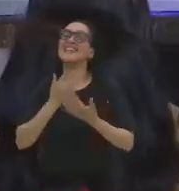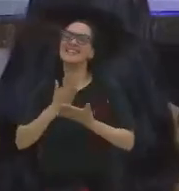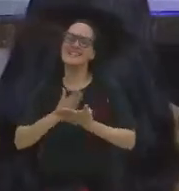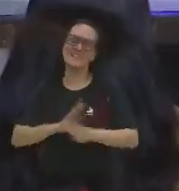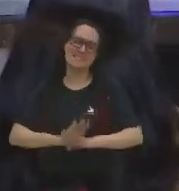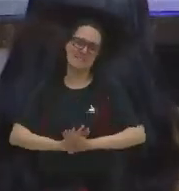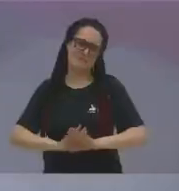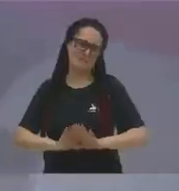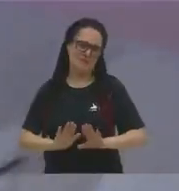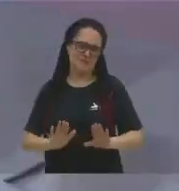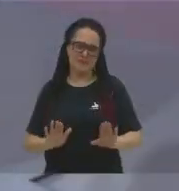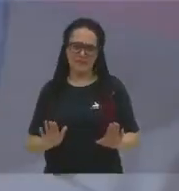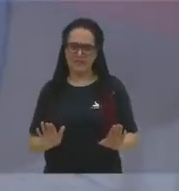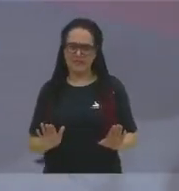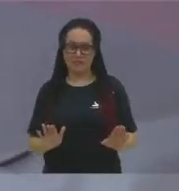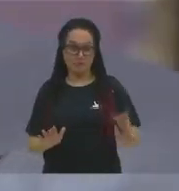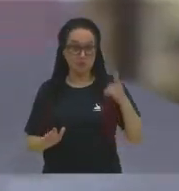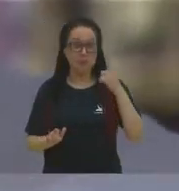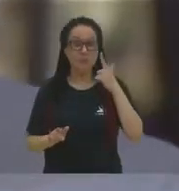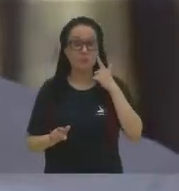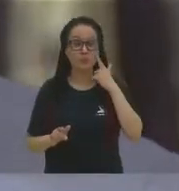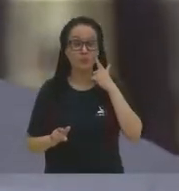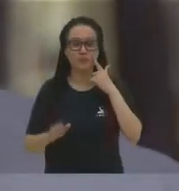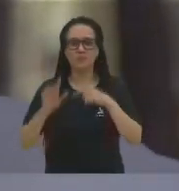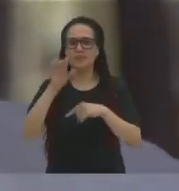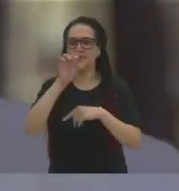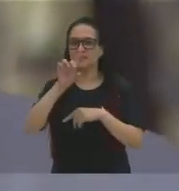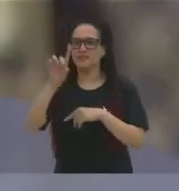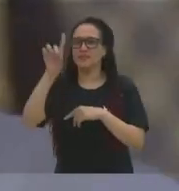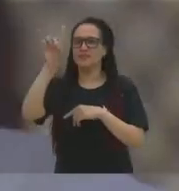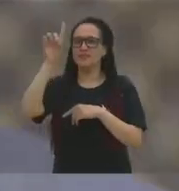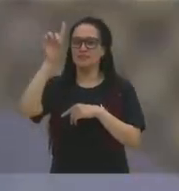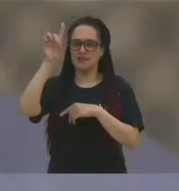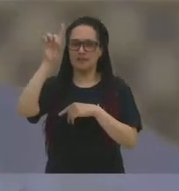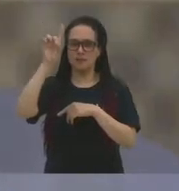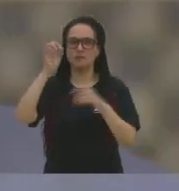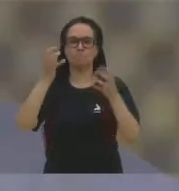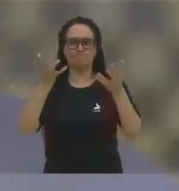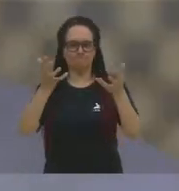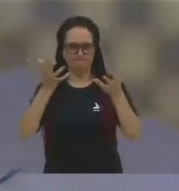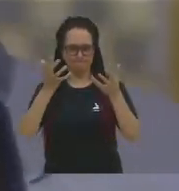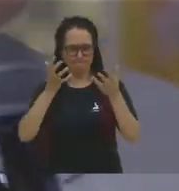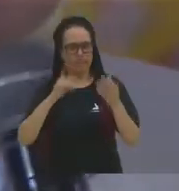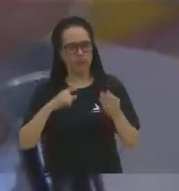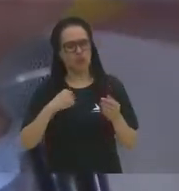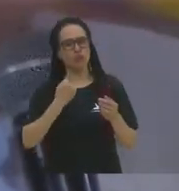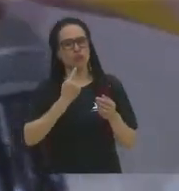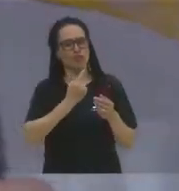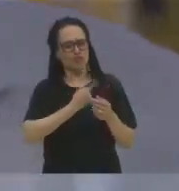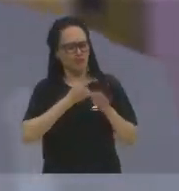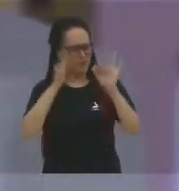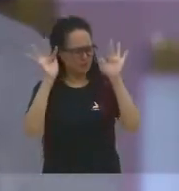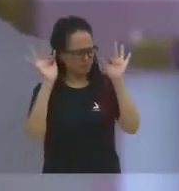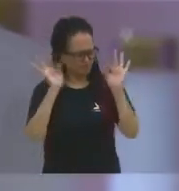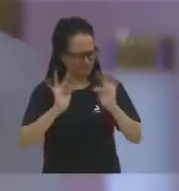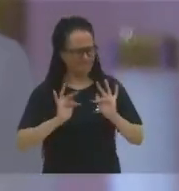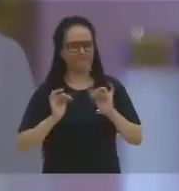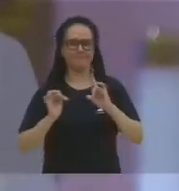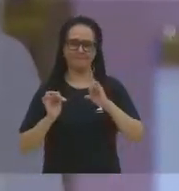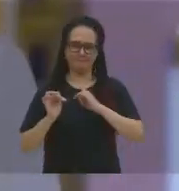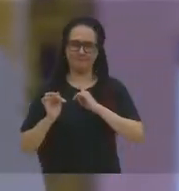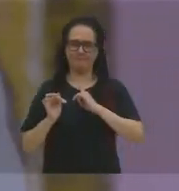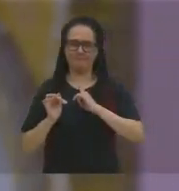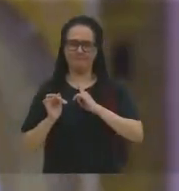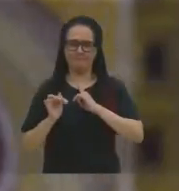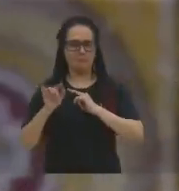Deus, olha aqui, ó, Deus quer que nós sejamos felizes.